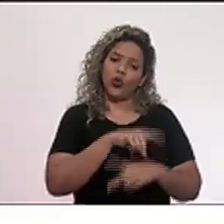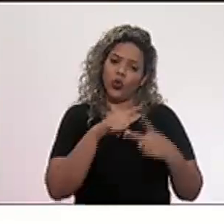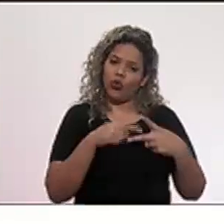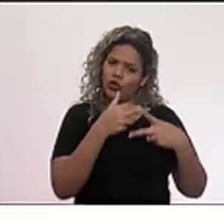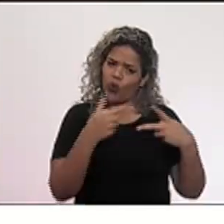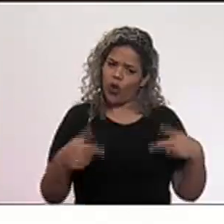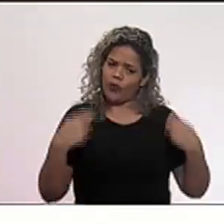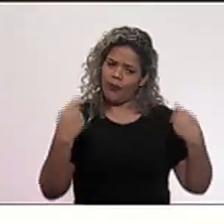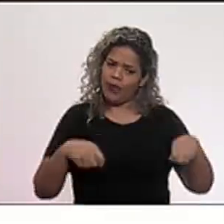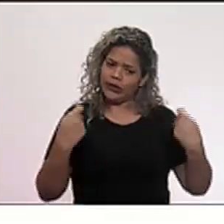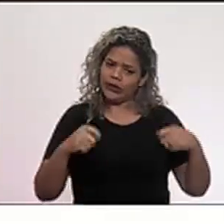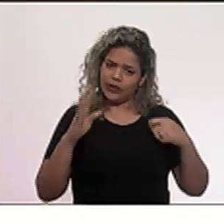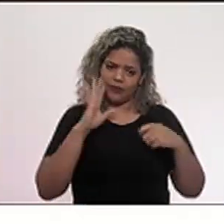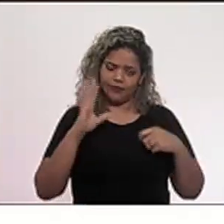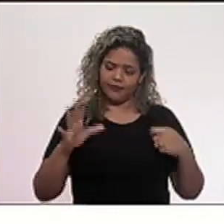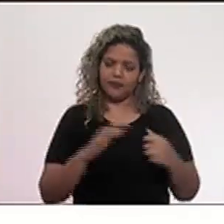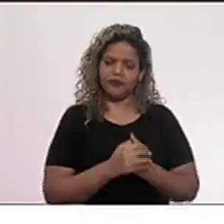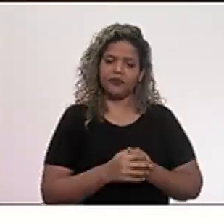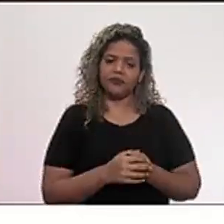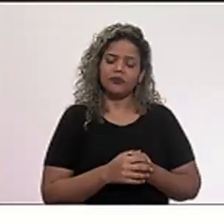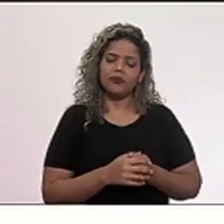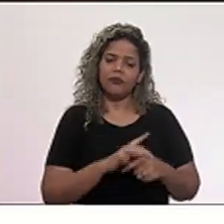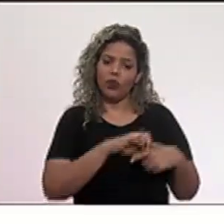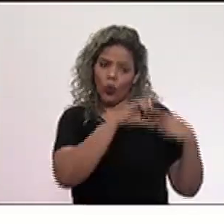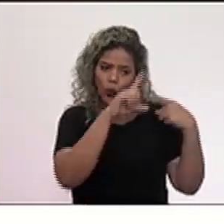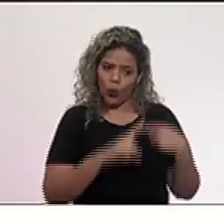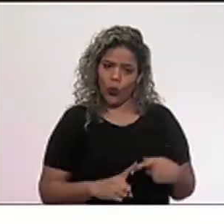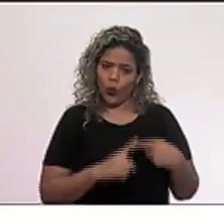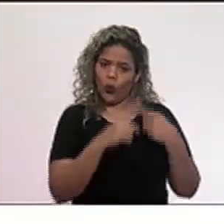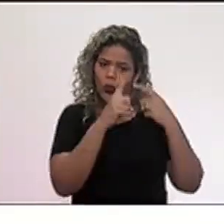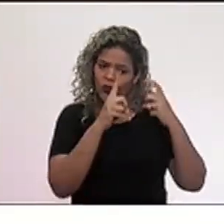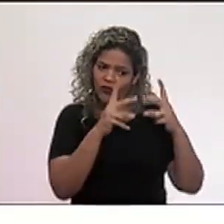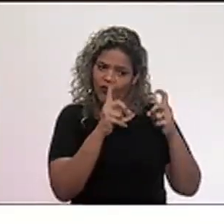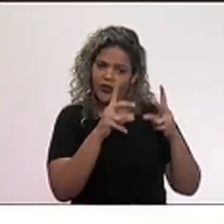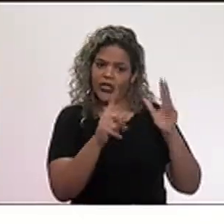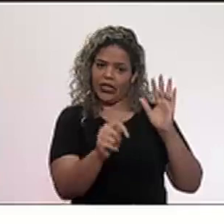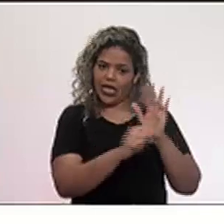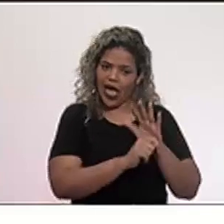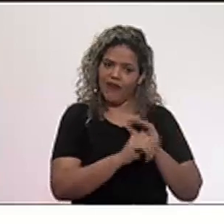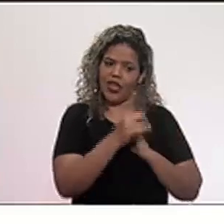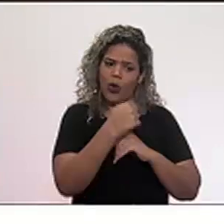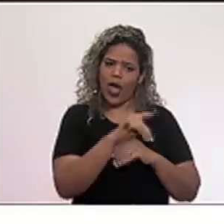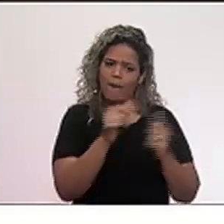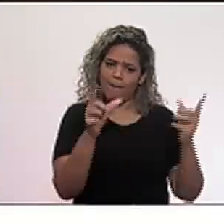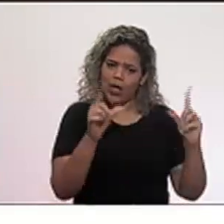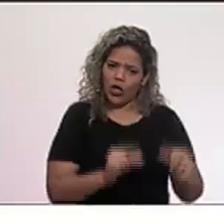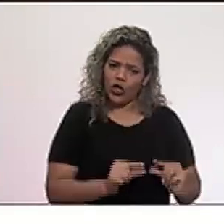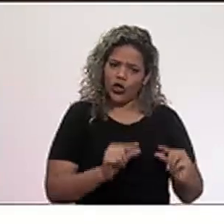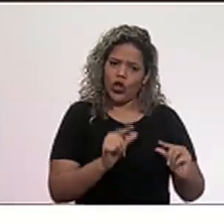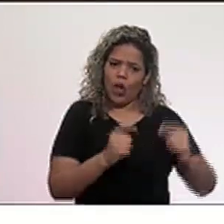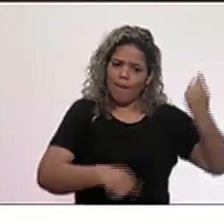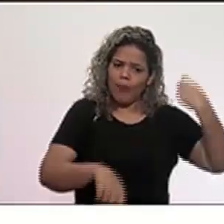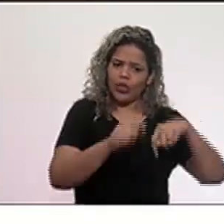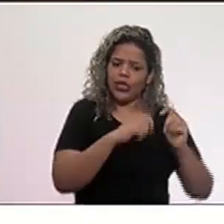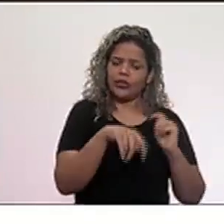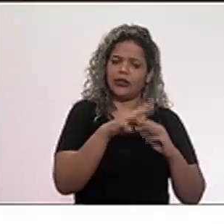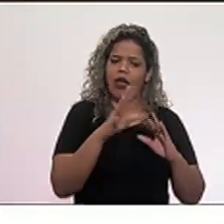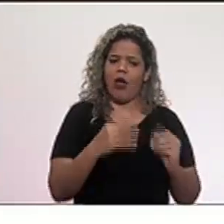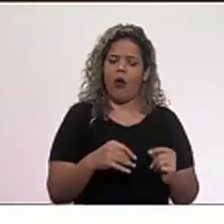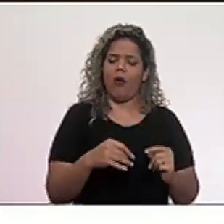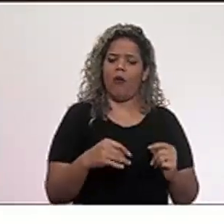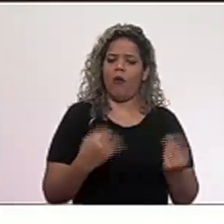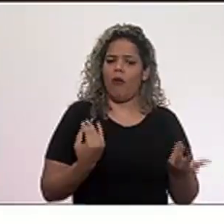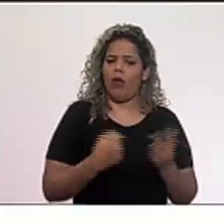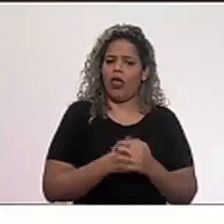questões precisam ser enfatizadas: o tráfico considerado um crime de menor potencial ofensivo, da maneira que está sendo